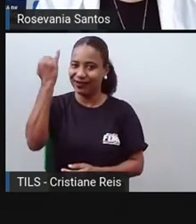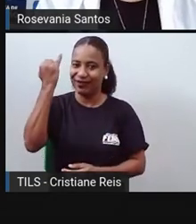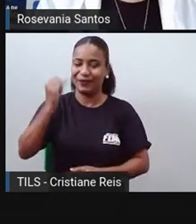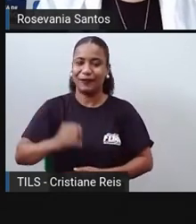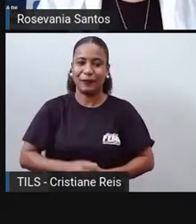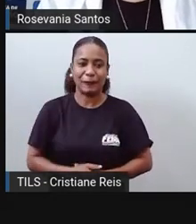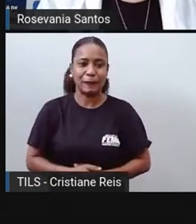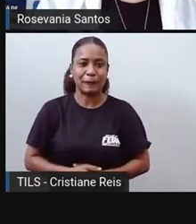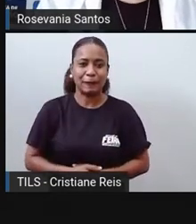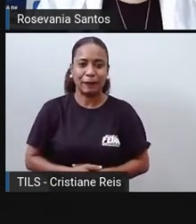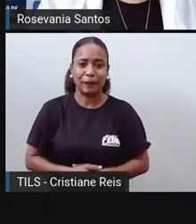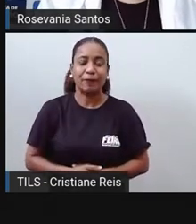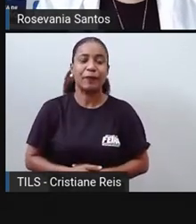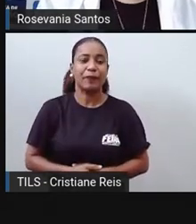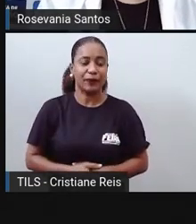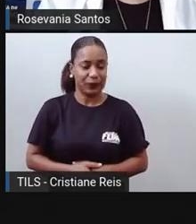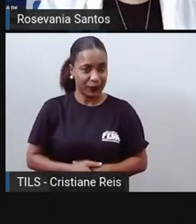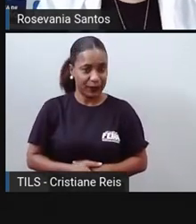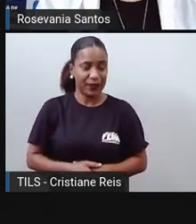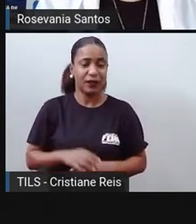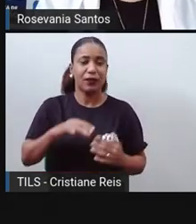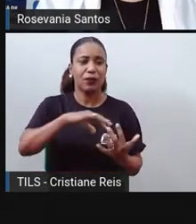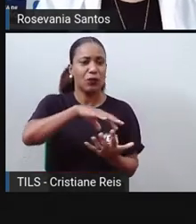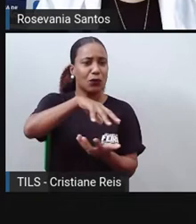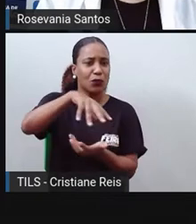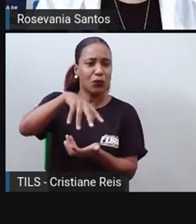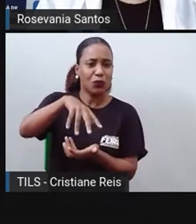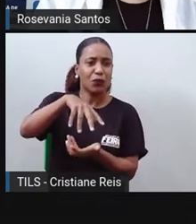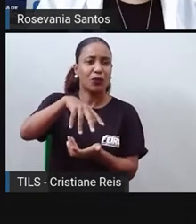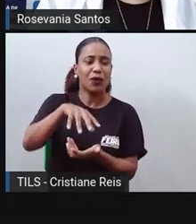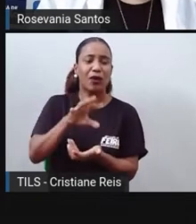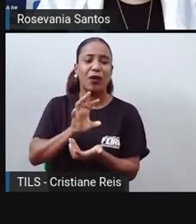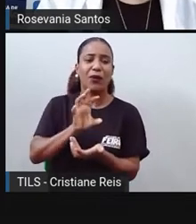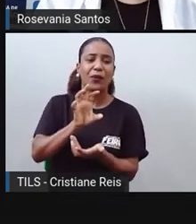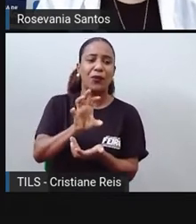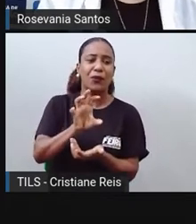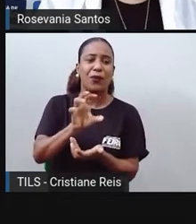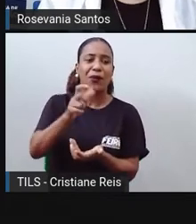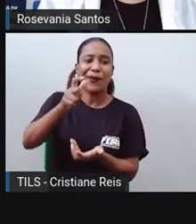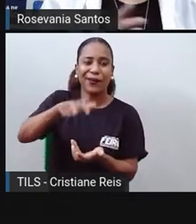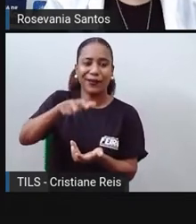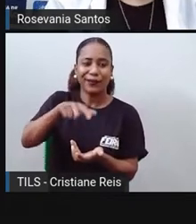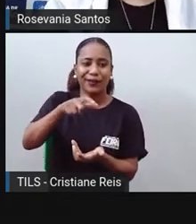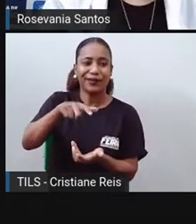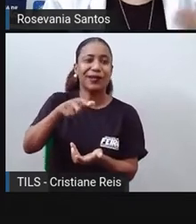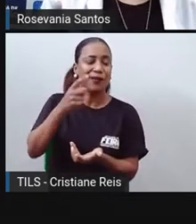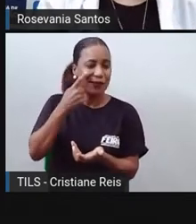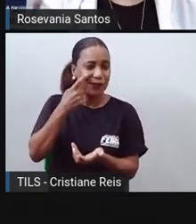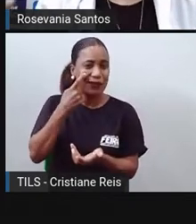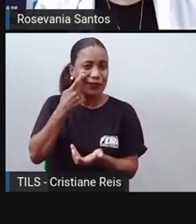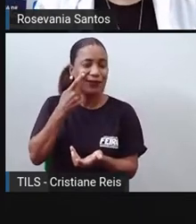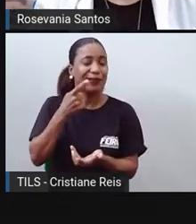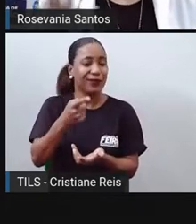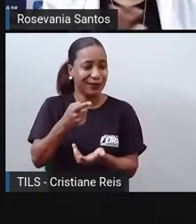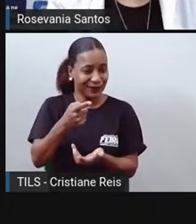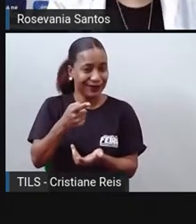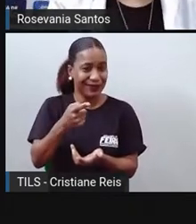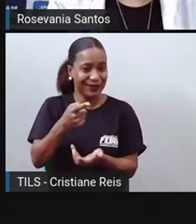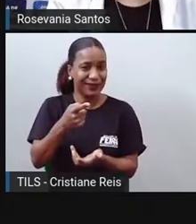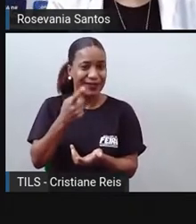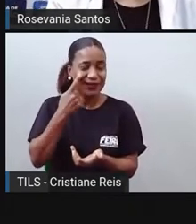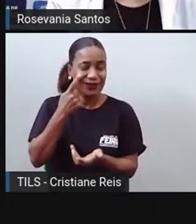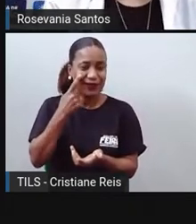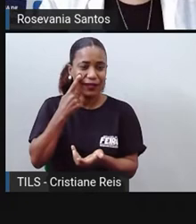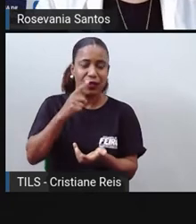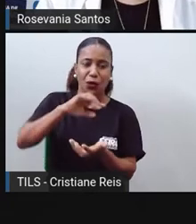realidade, a localização dele, né, ele já, até a localização dele já é diferente comparado, né, com as outras